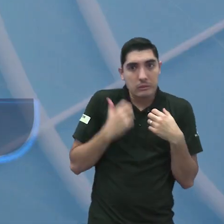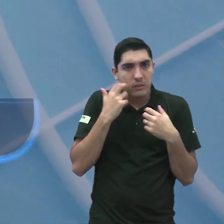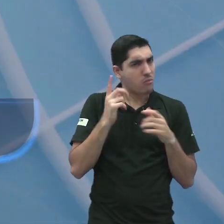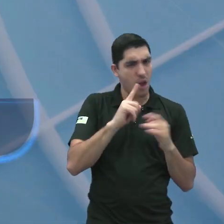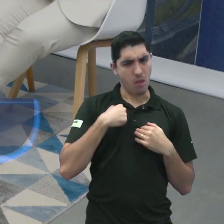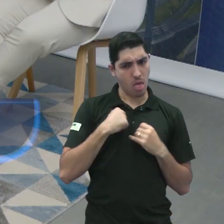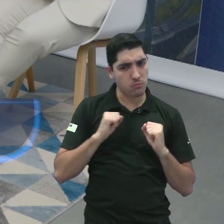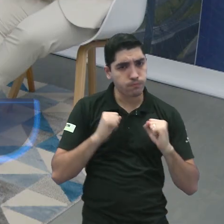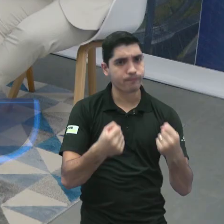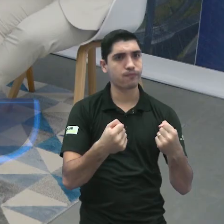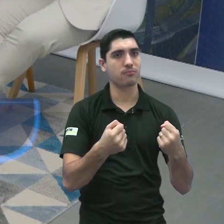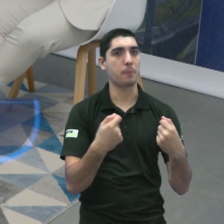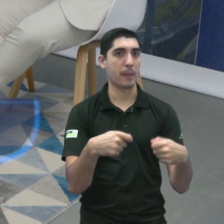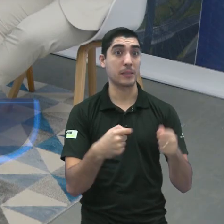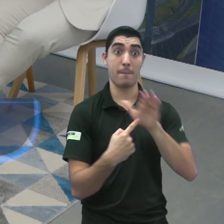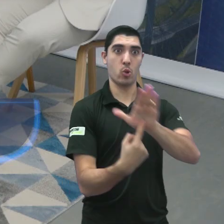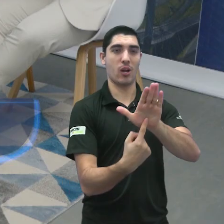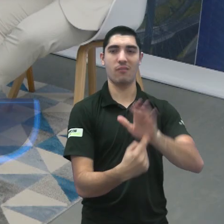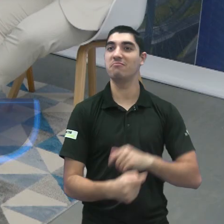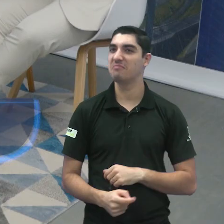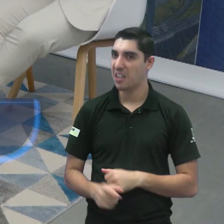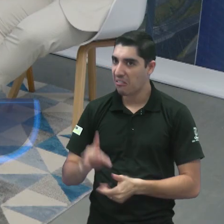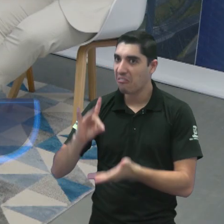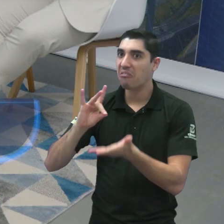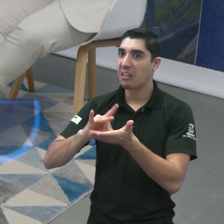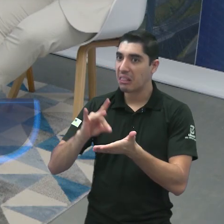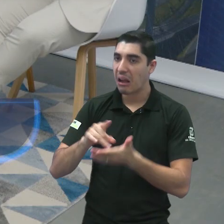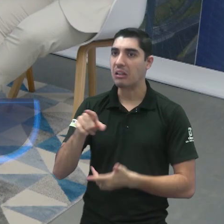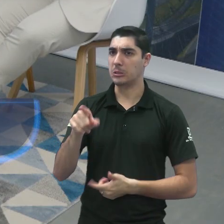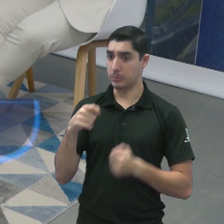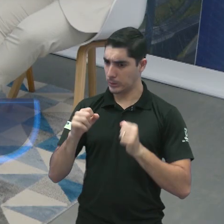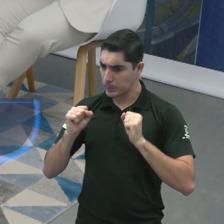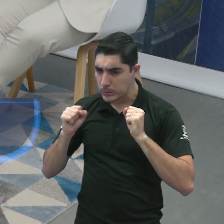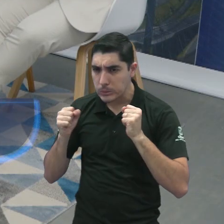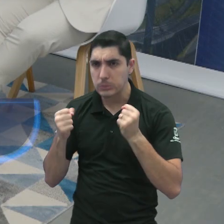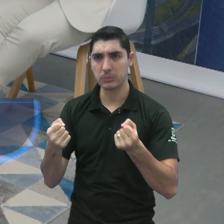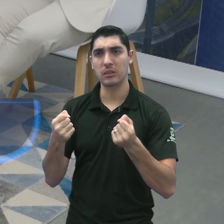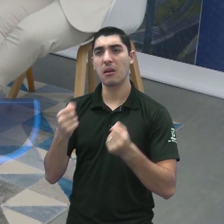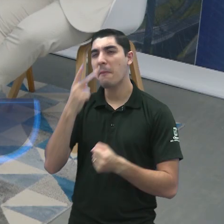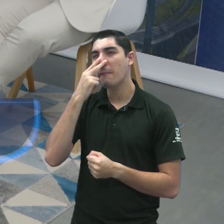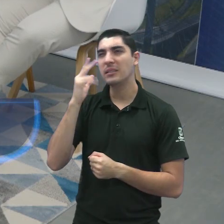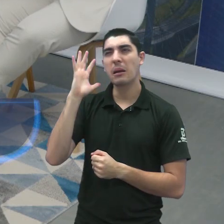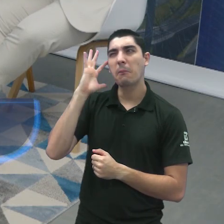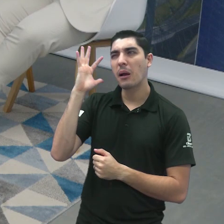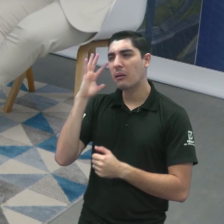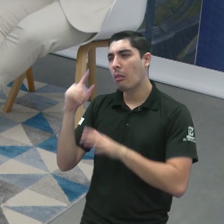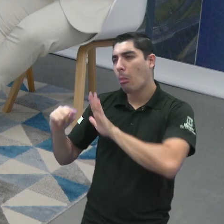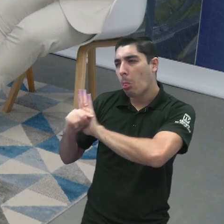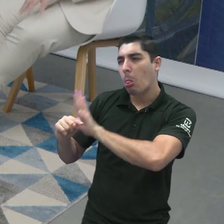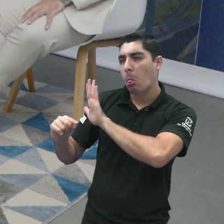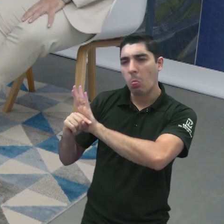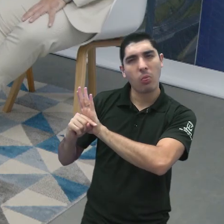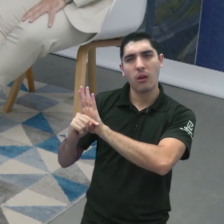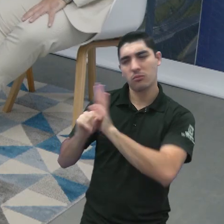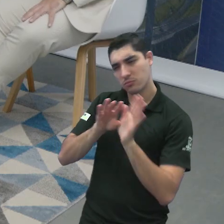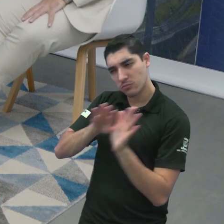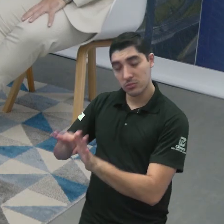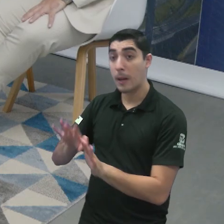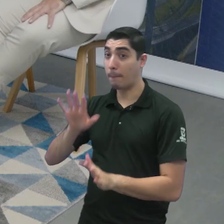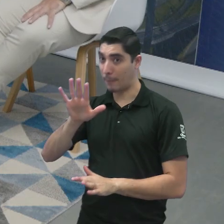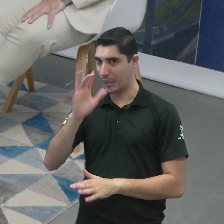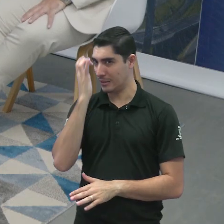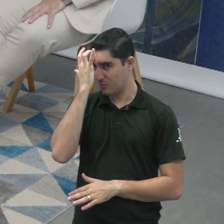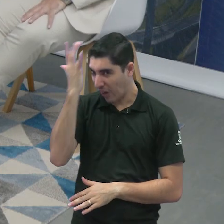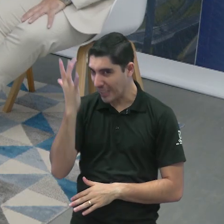Com certeza, tem que seguir em frente e cada uma seguir seu sonho, né? Isso. Não olhar nessa questão. Mas